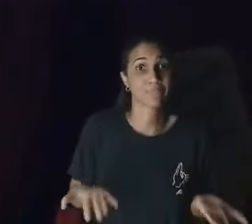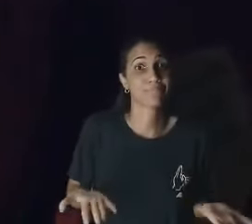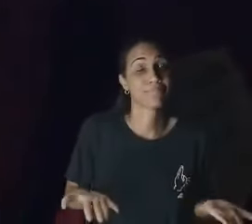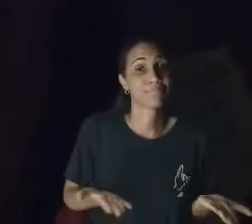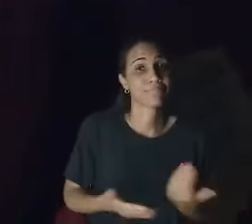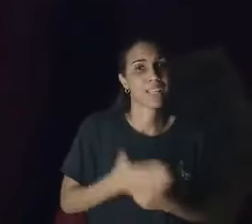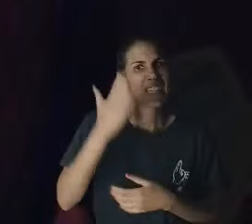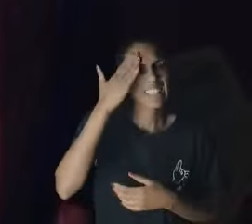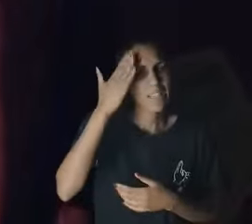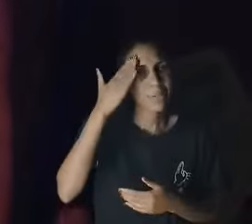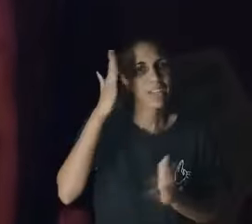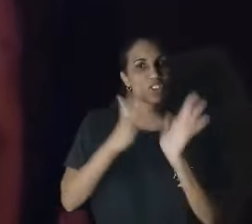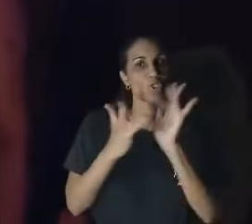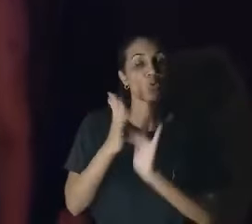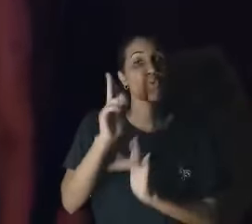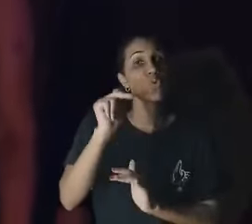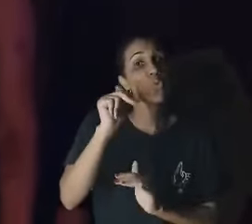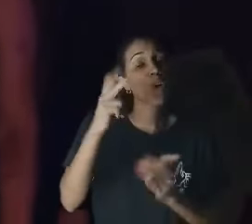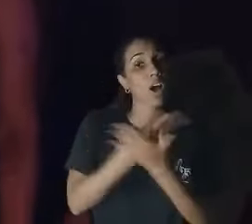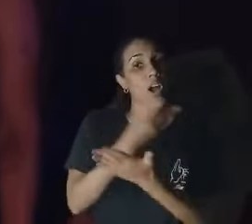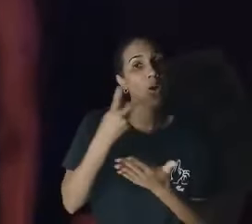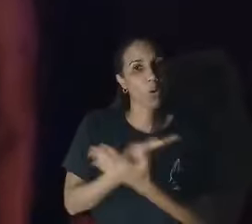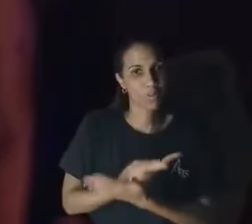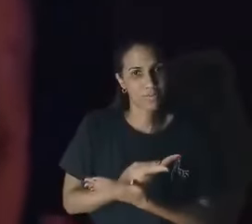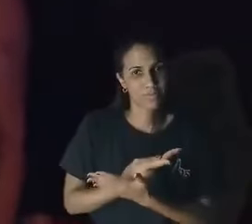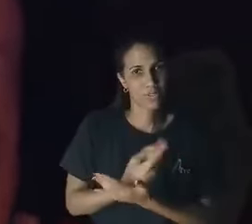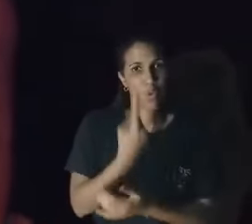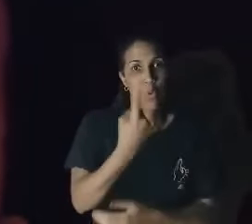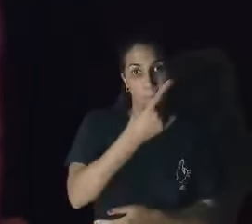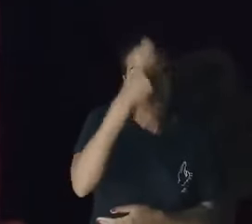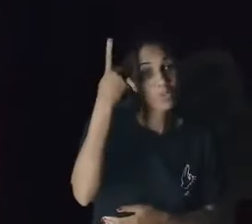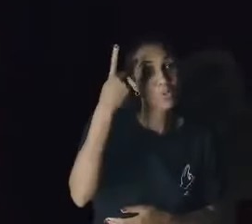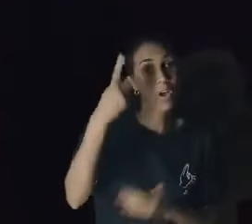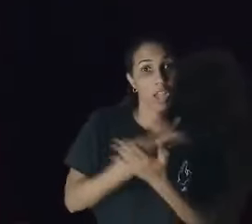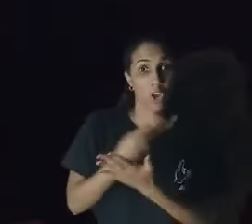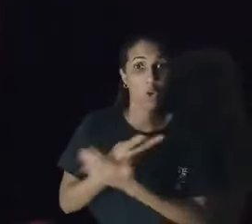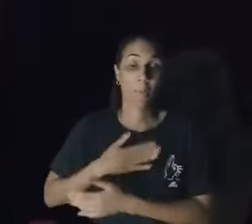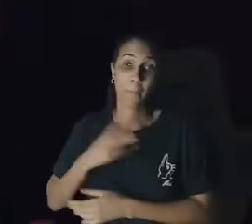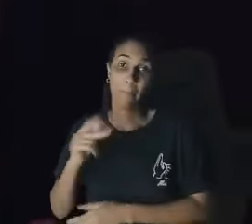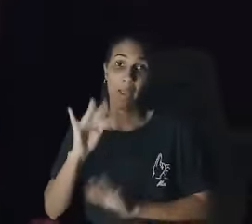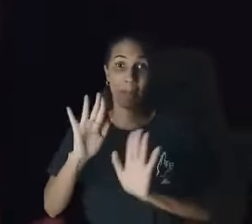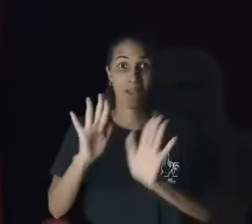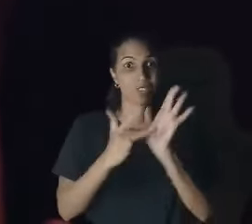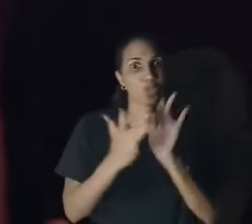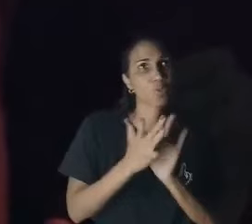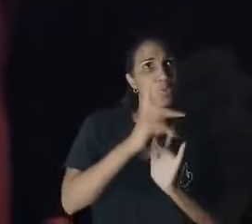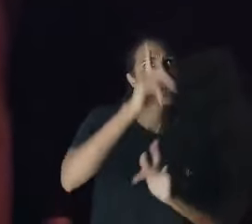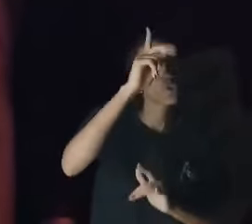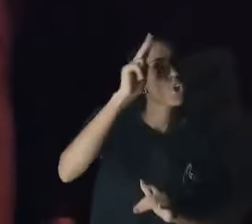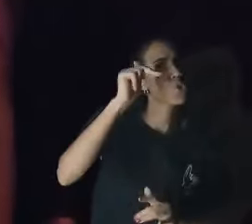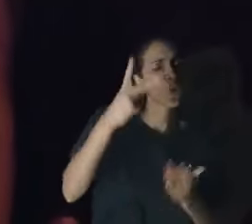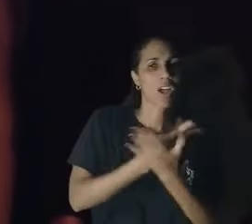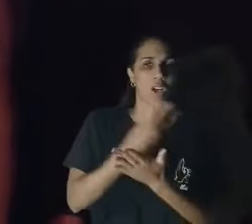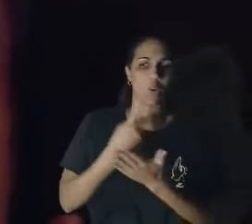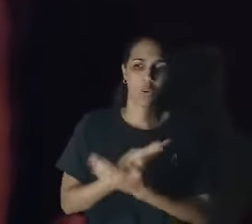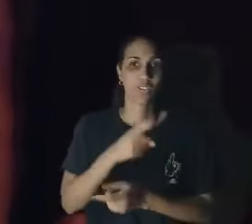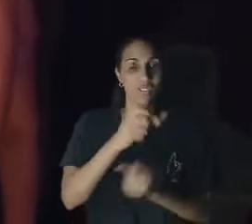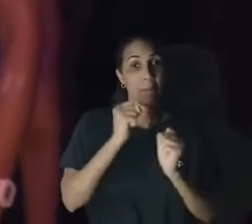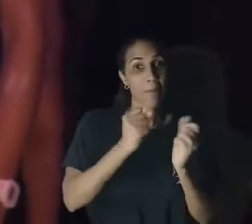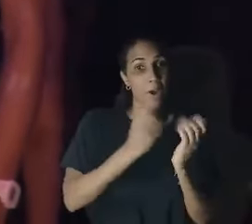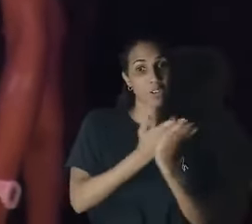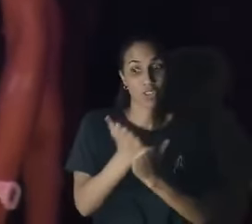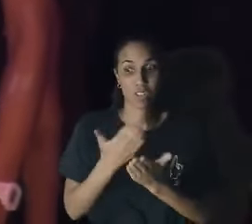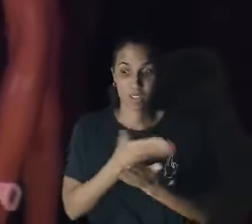Jesus jamais errou por você. Você pode ir por mil outras direções, mas jamais vai